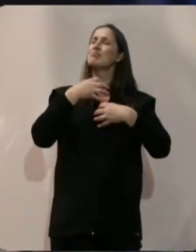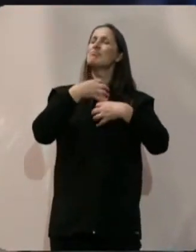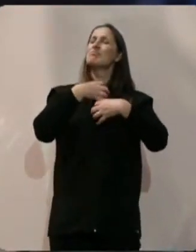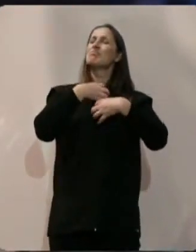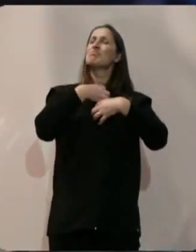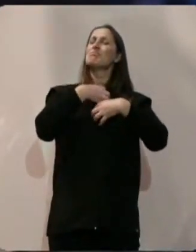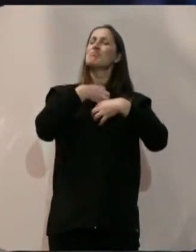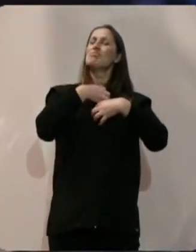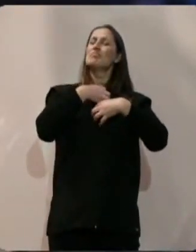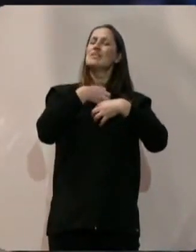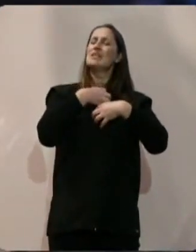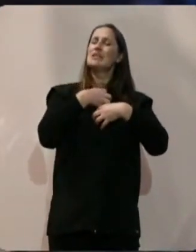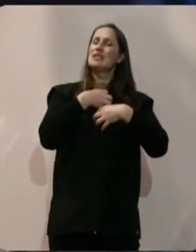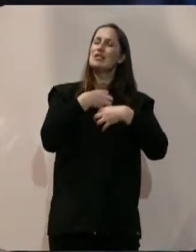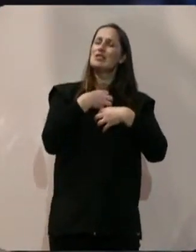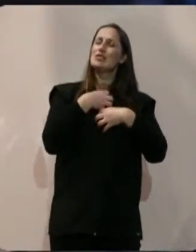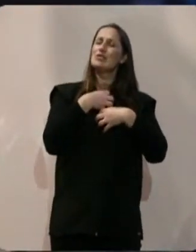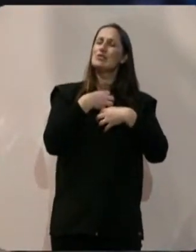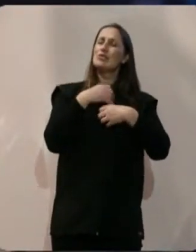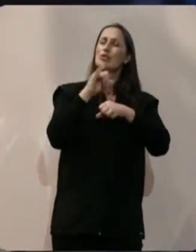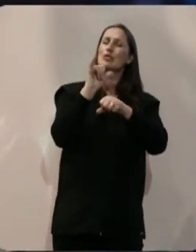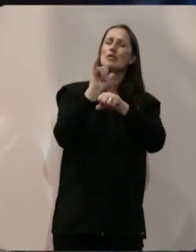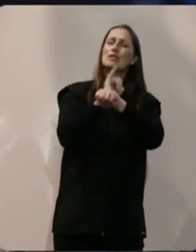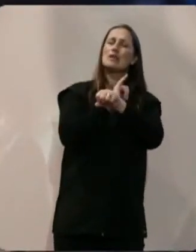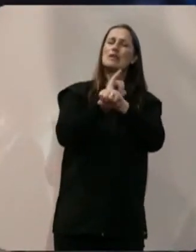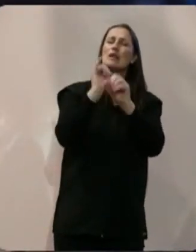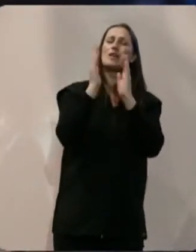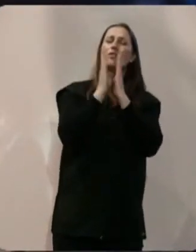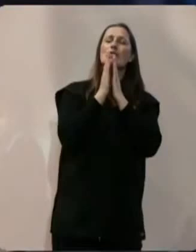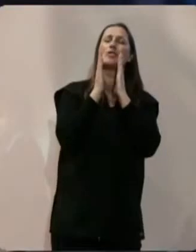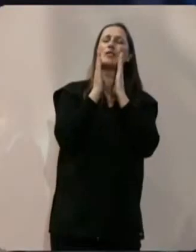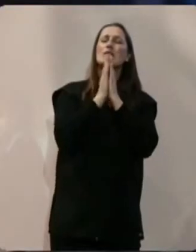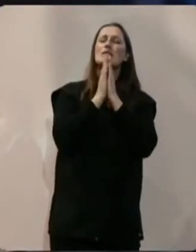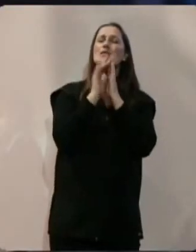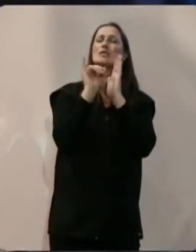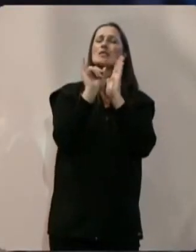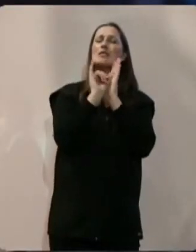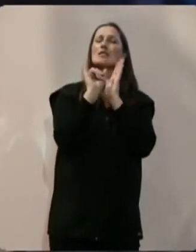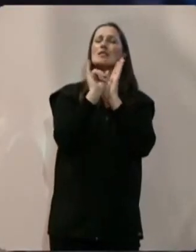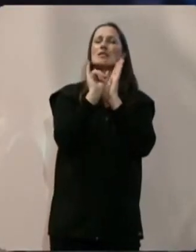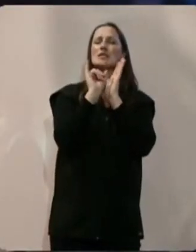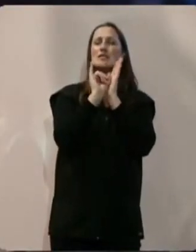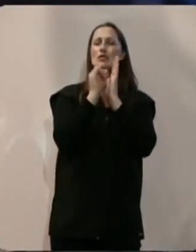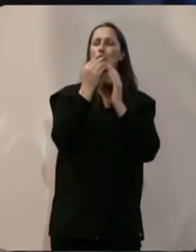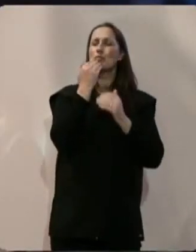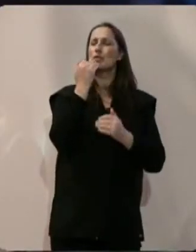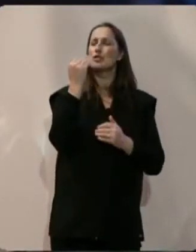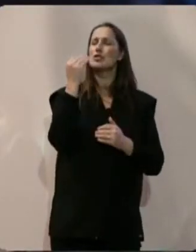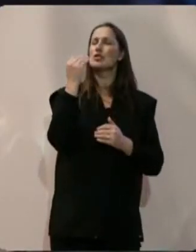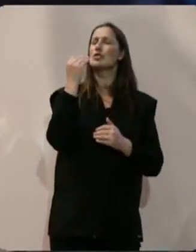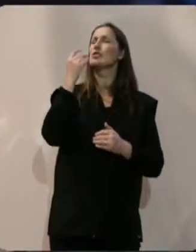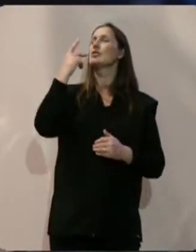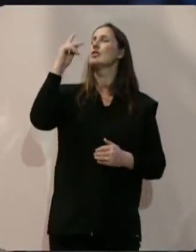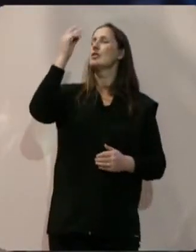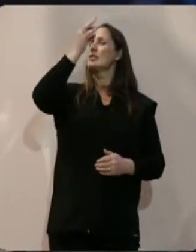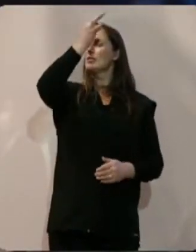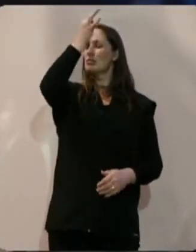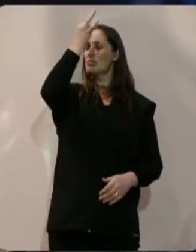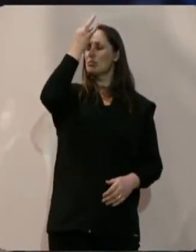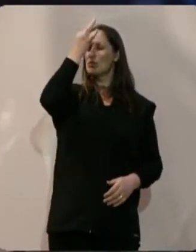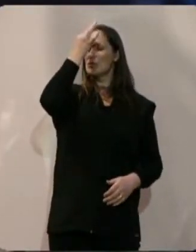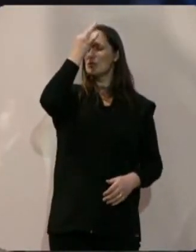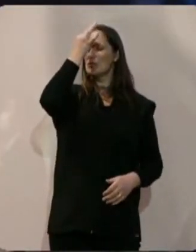de necessidade de orar pelas pessoas, de interceder, de pedir a intervenção do teu